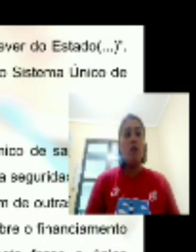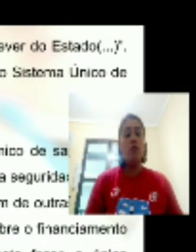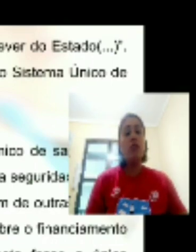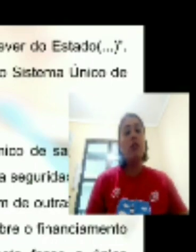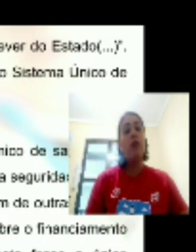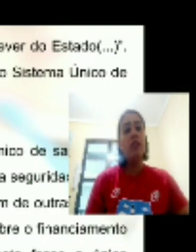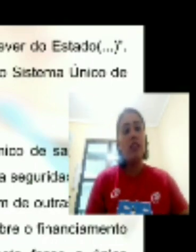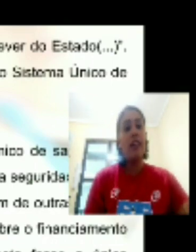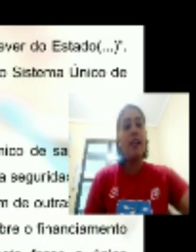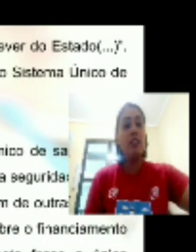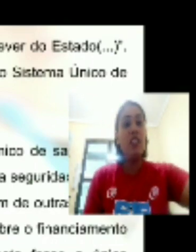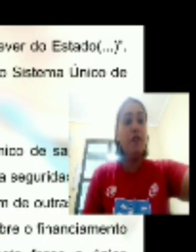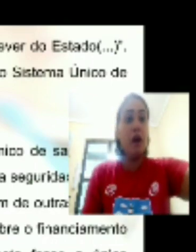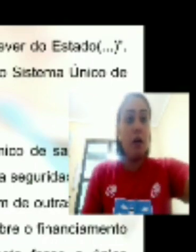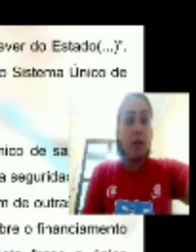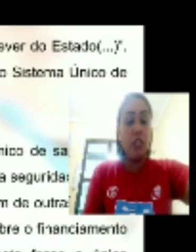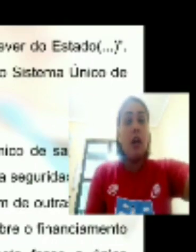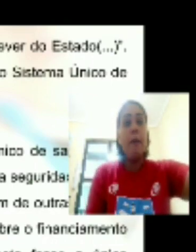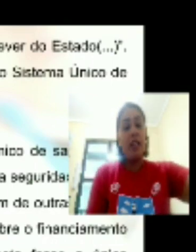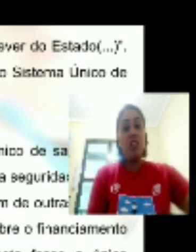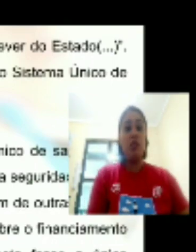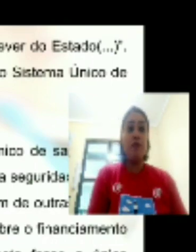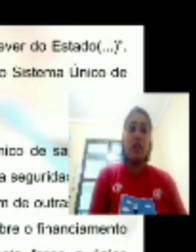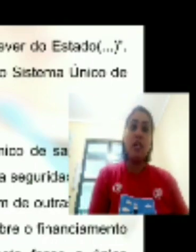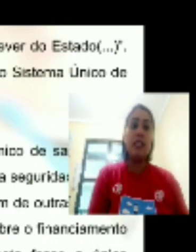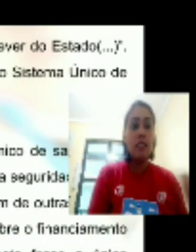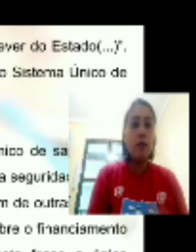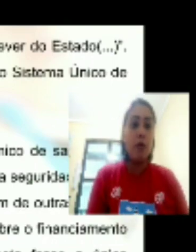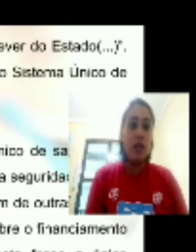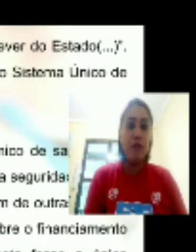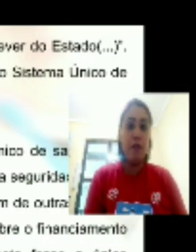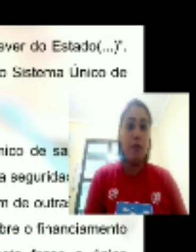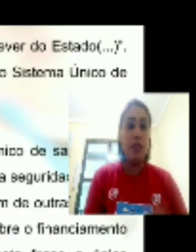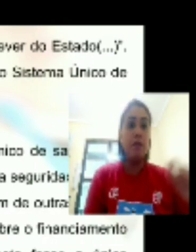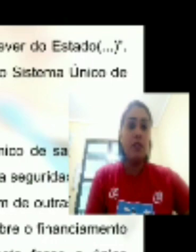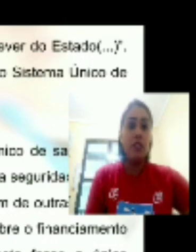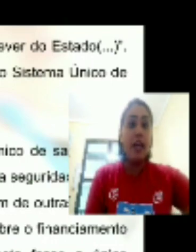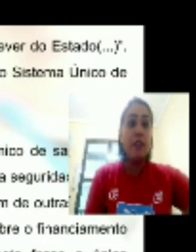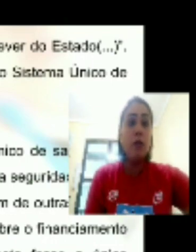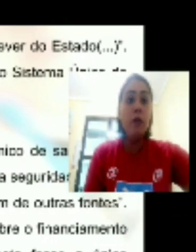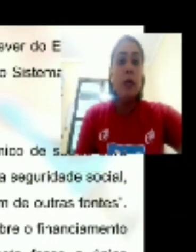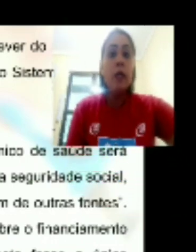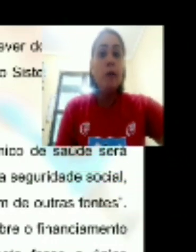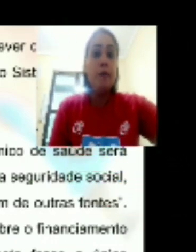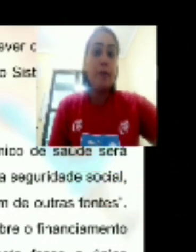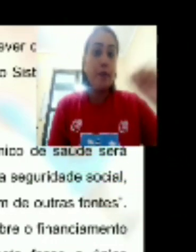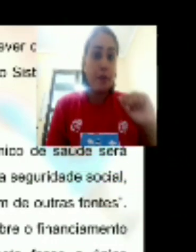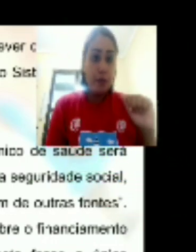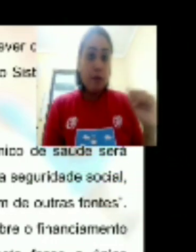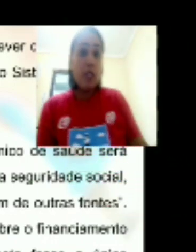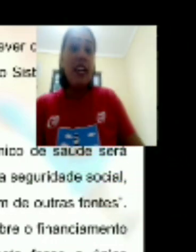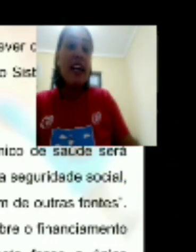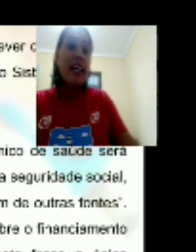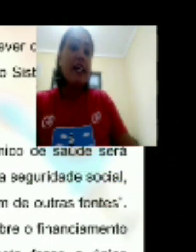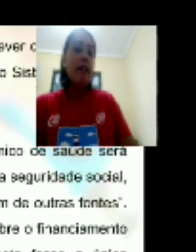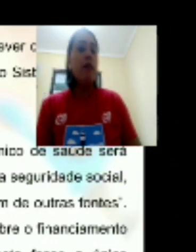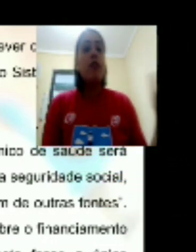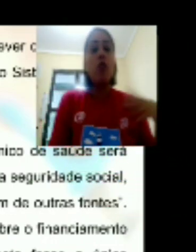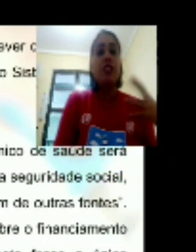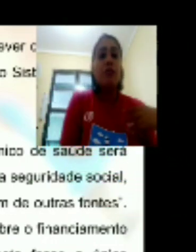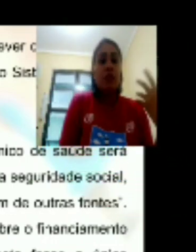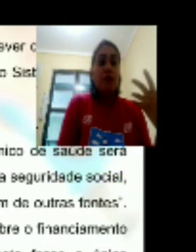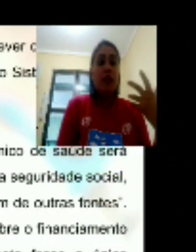nossa saúde. Então ele tem que garantir formas para que a gente fique em casa e não morra de fome, certo? E